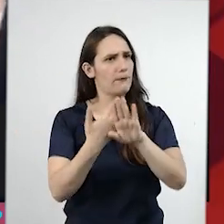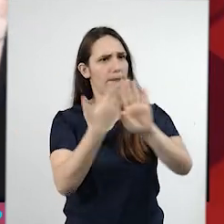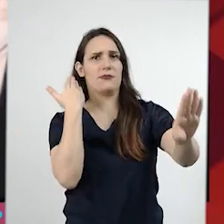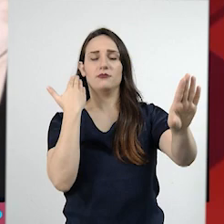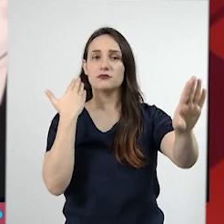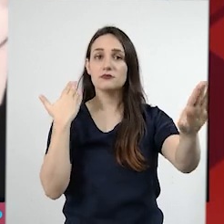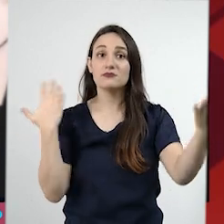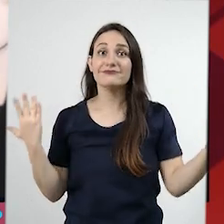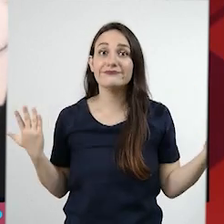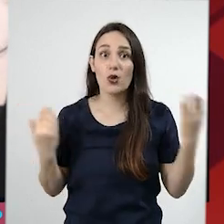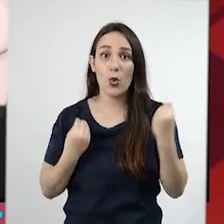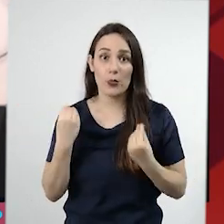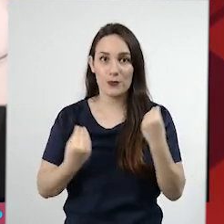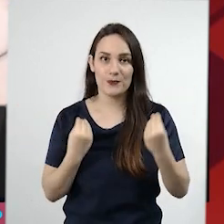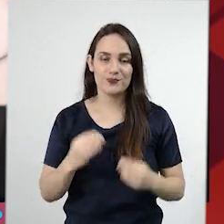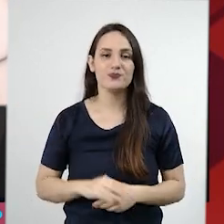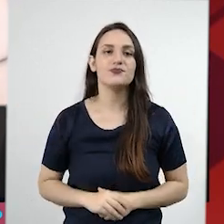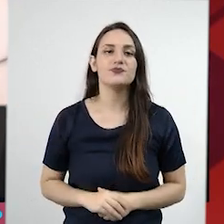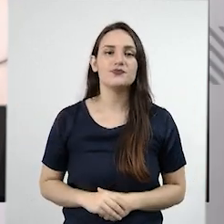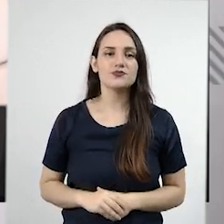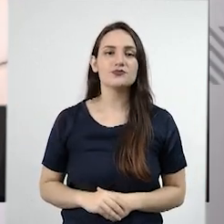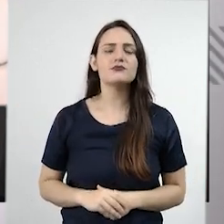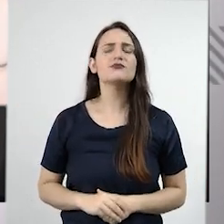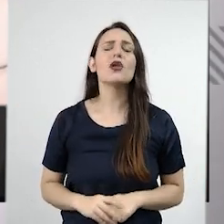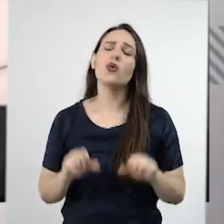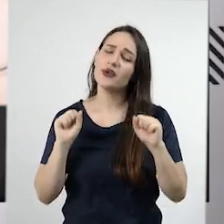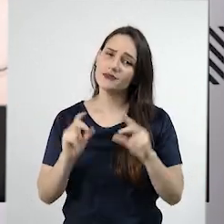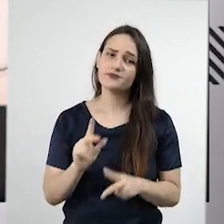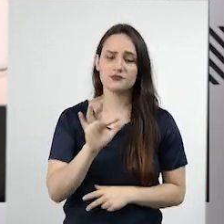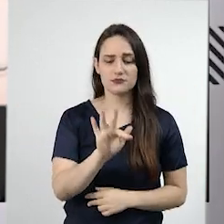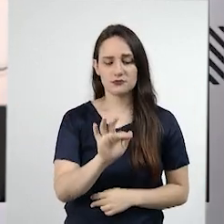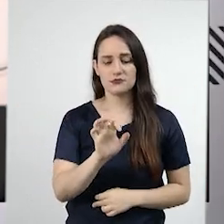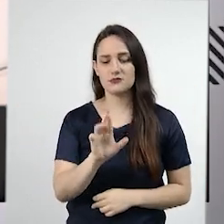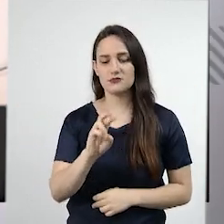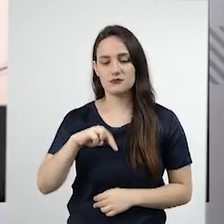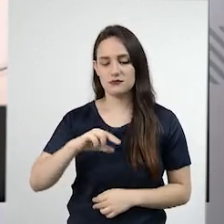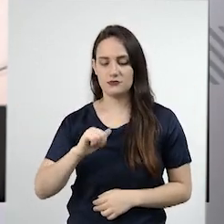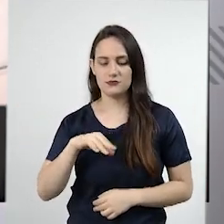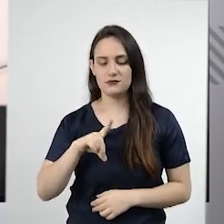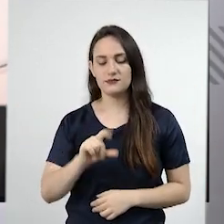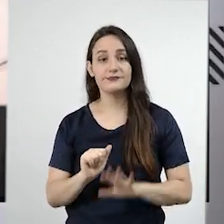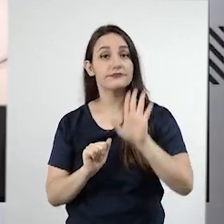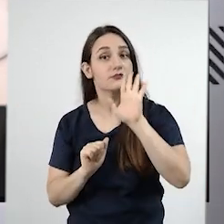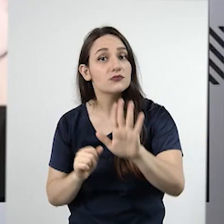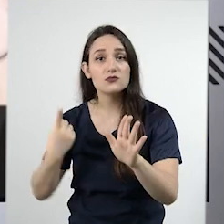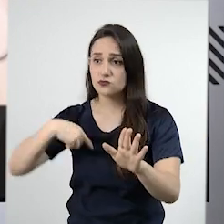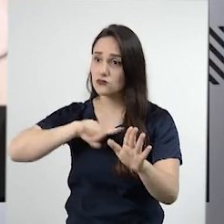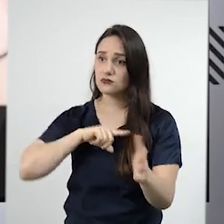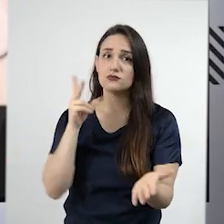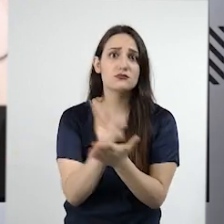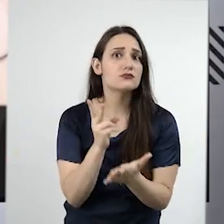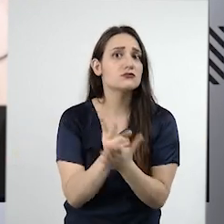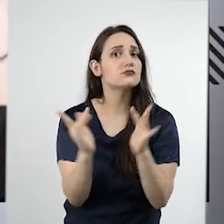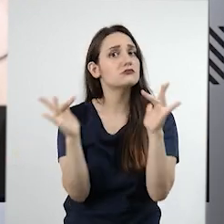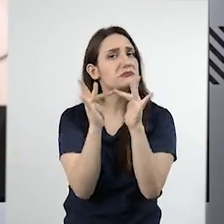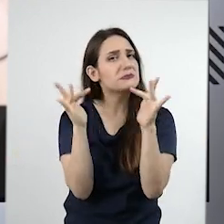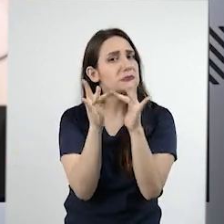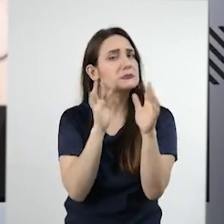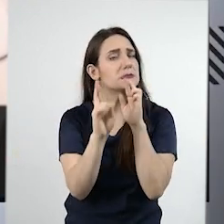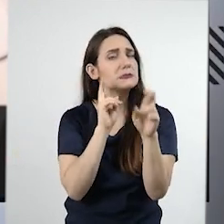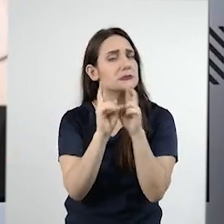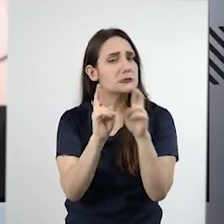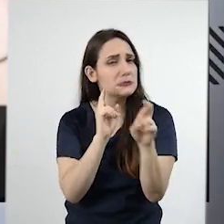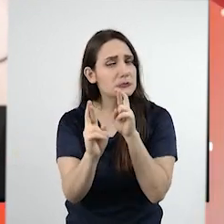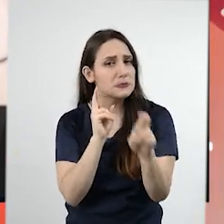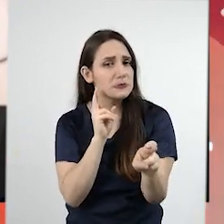outro presencialmente. E, Fernanda, nós, por nos relacionarmos a todo momento, o fato